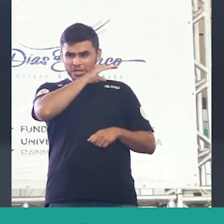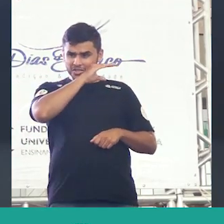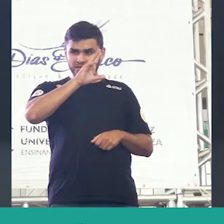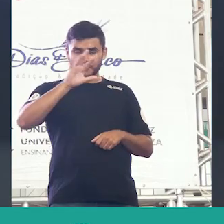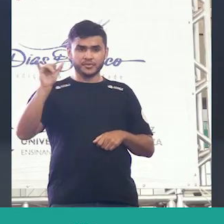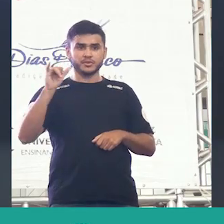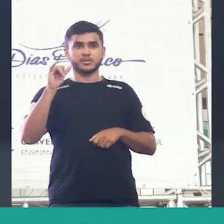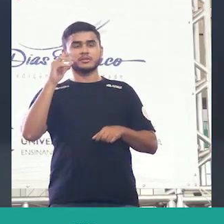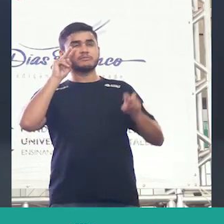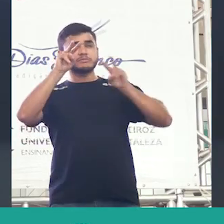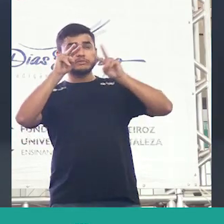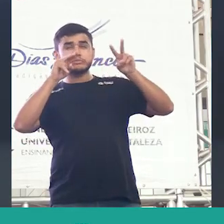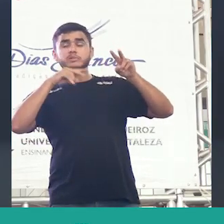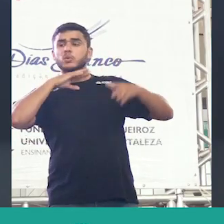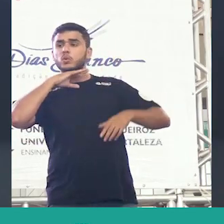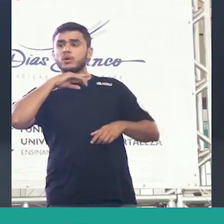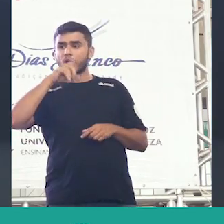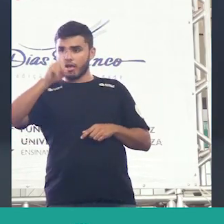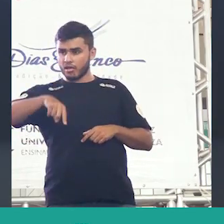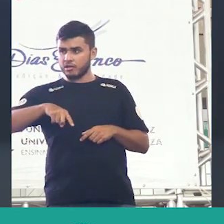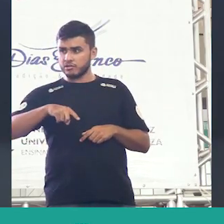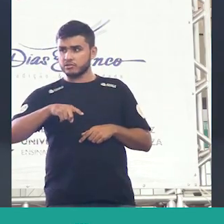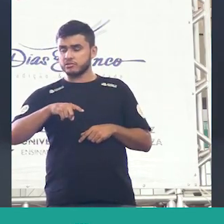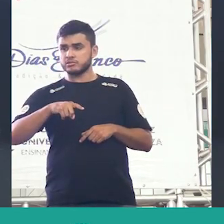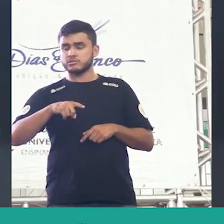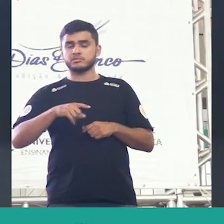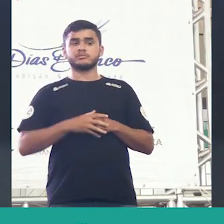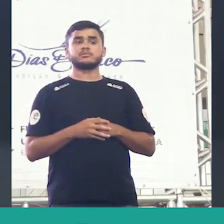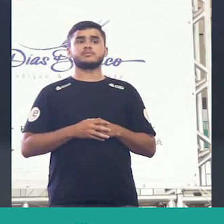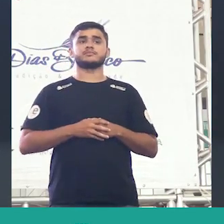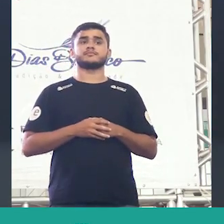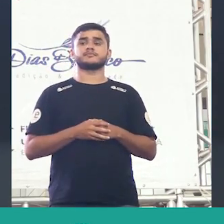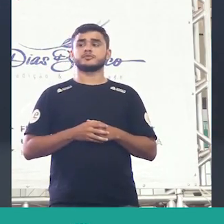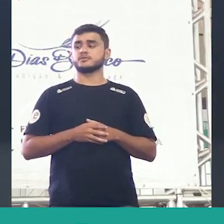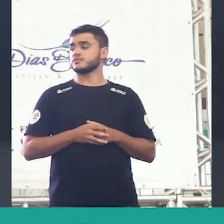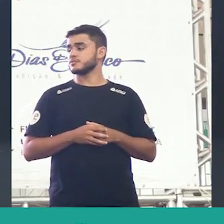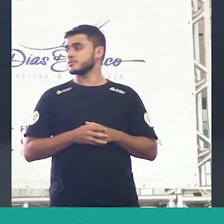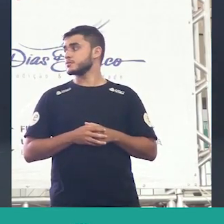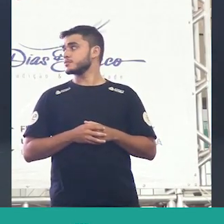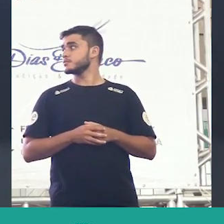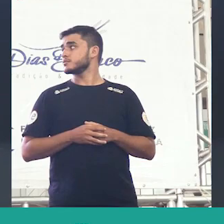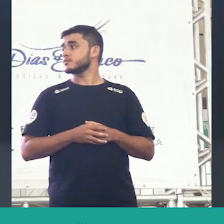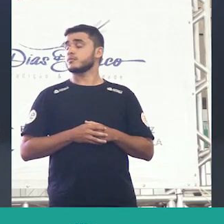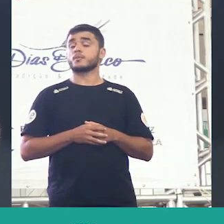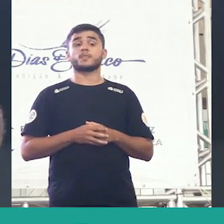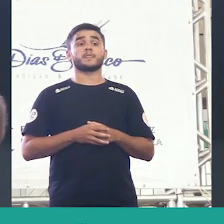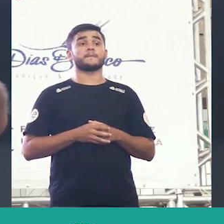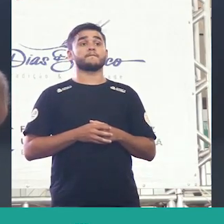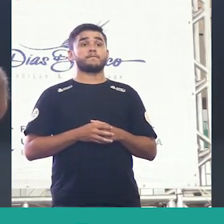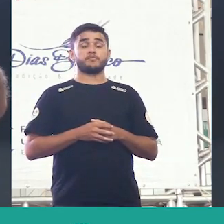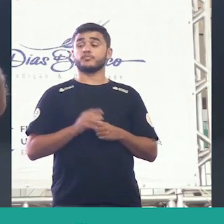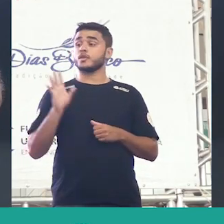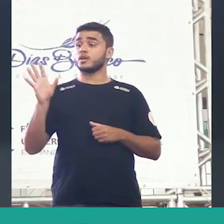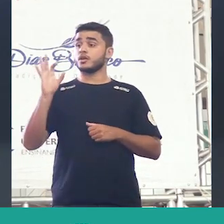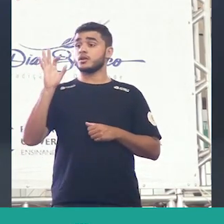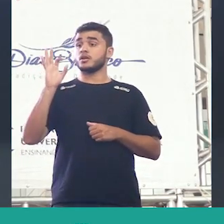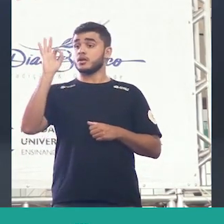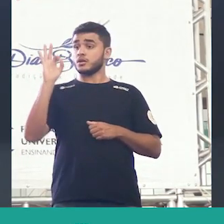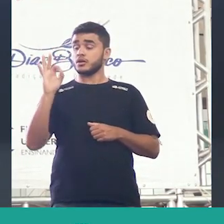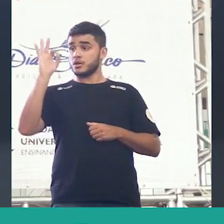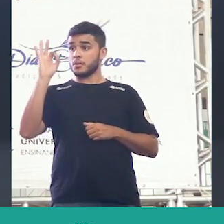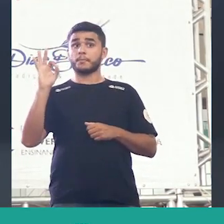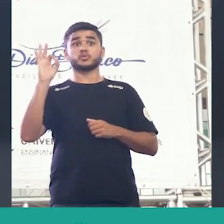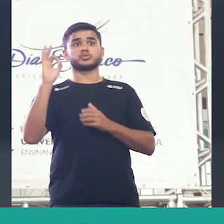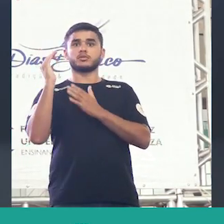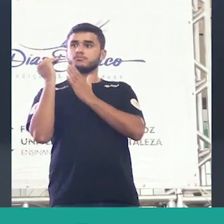e menor a visibilidade do condutor. Vamos ver onde é que está o erro? Vamos lá. Quanto maiores